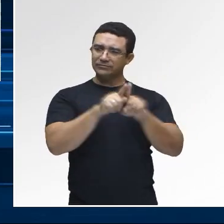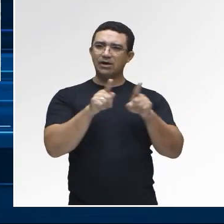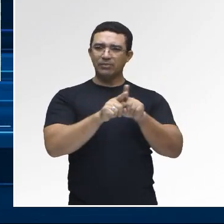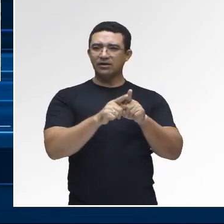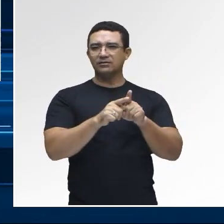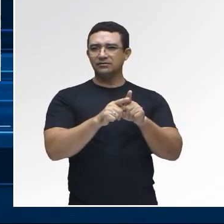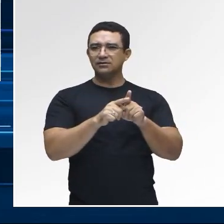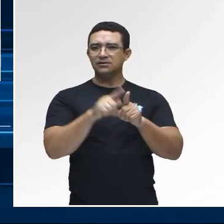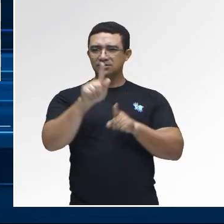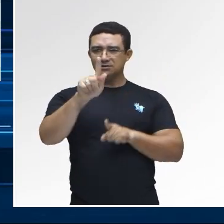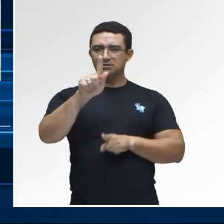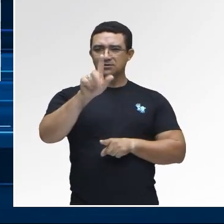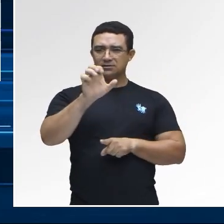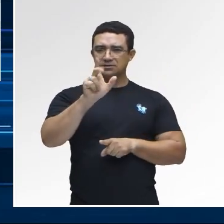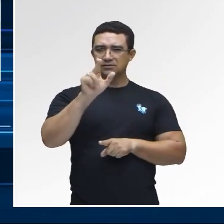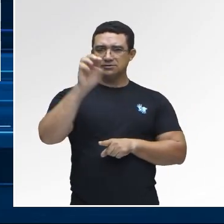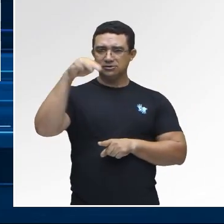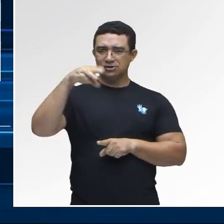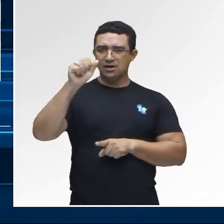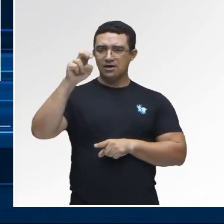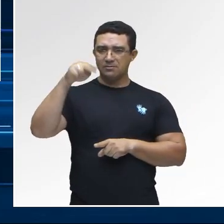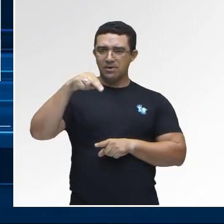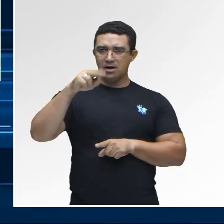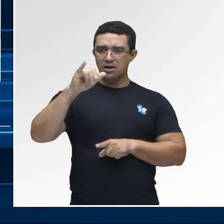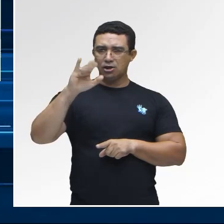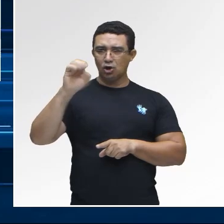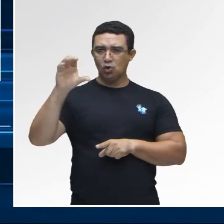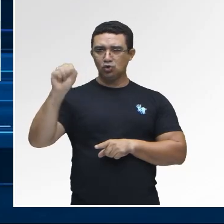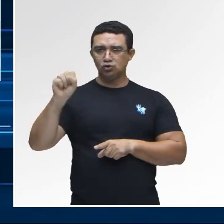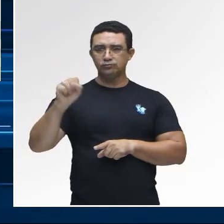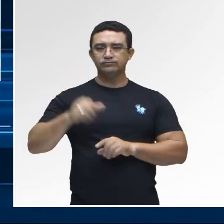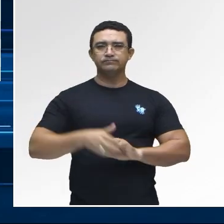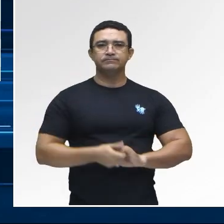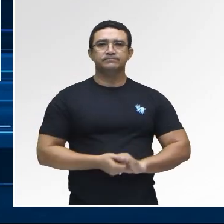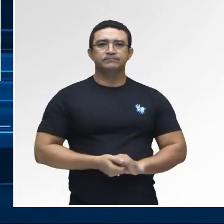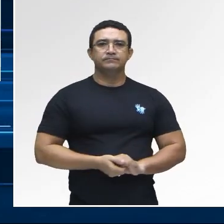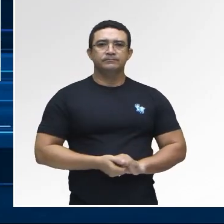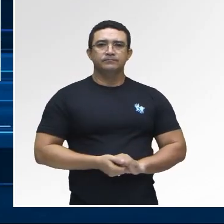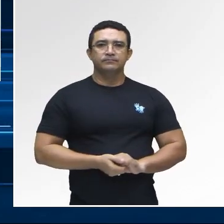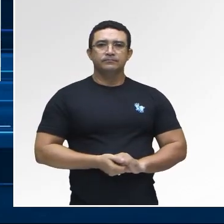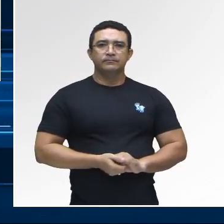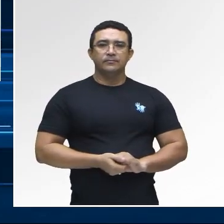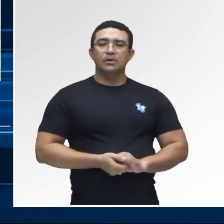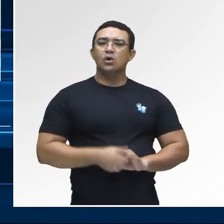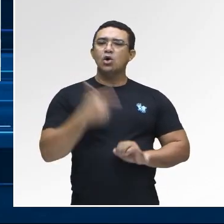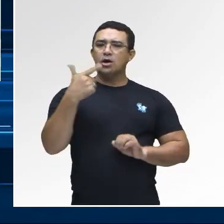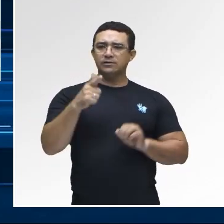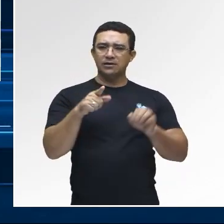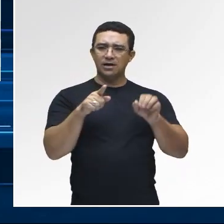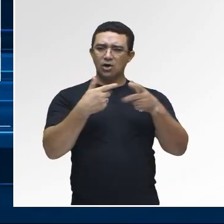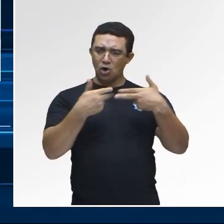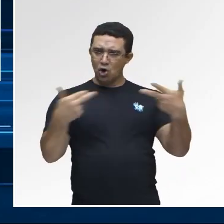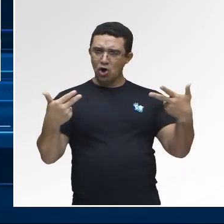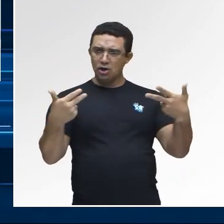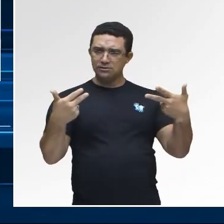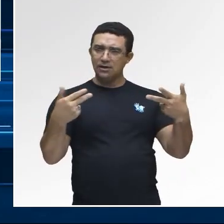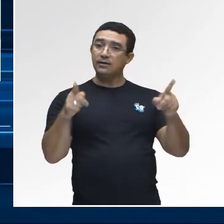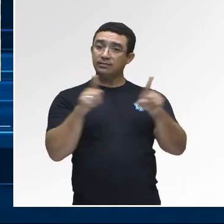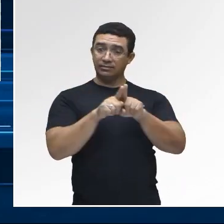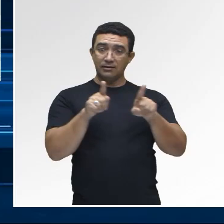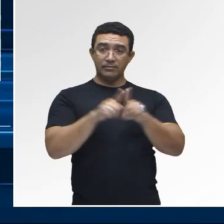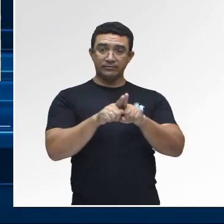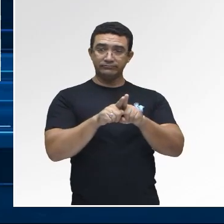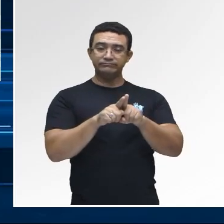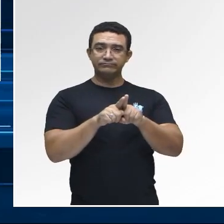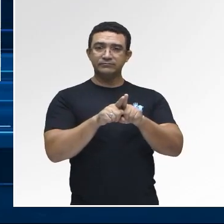produção. Então, quer dizer que a terra é boa para plantar. E uma outra coisa também que eles usavam muito era o saque.